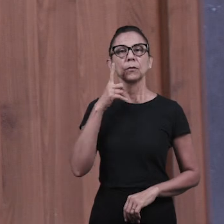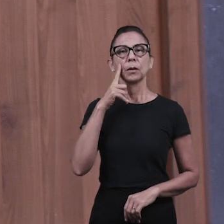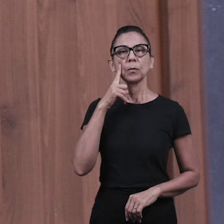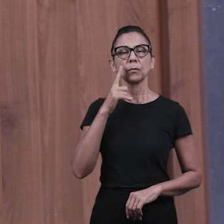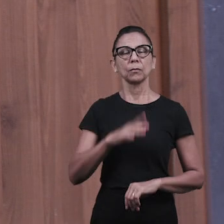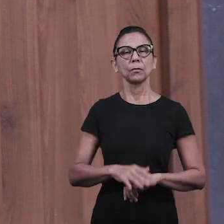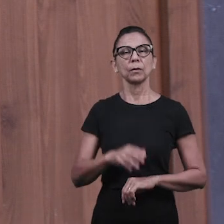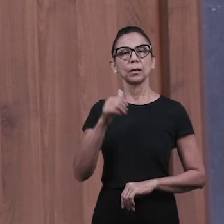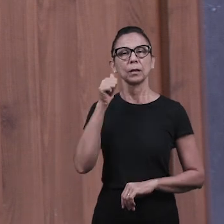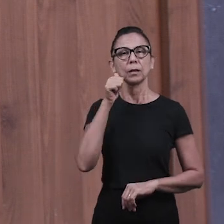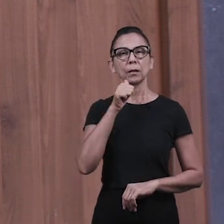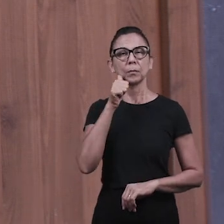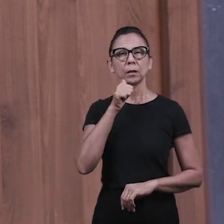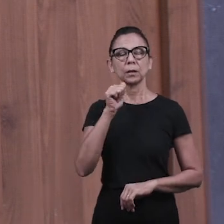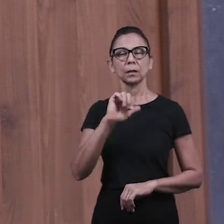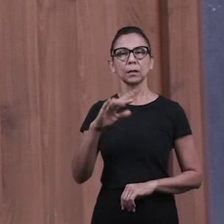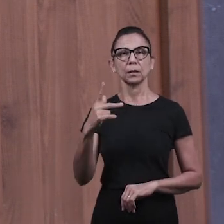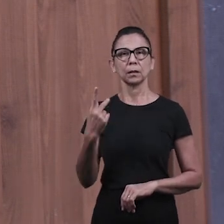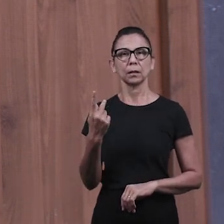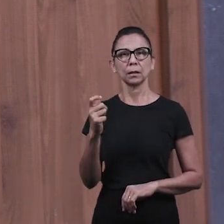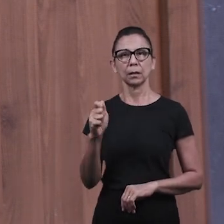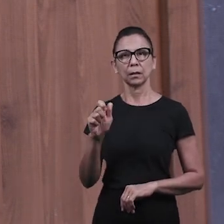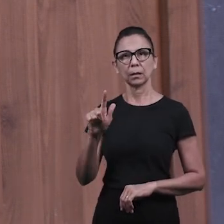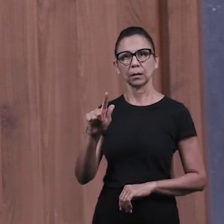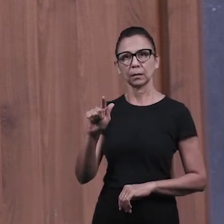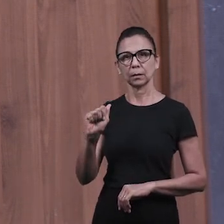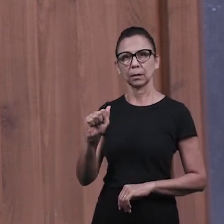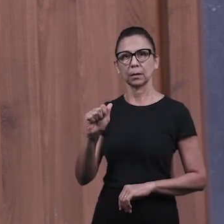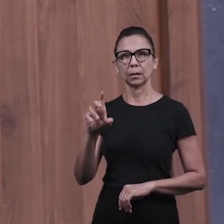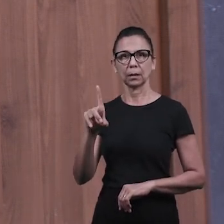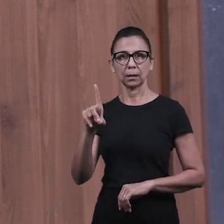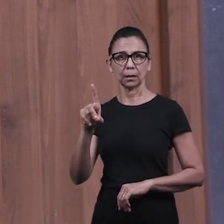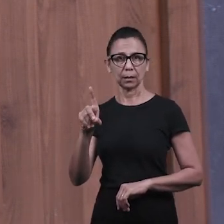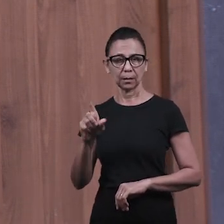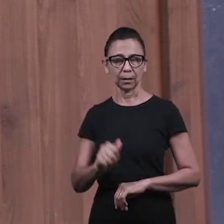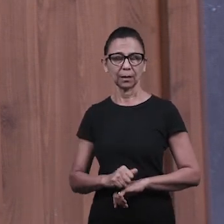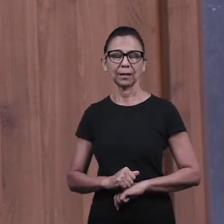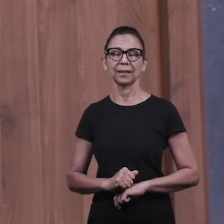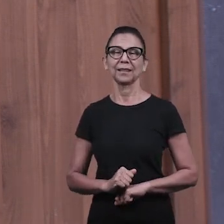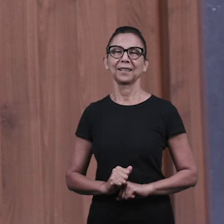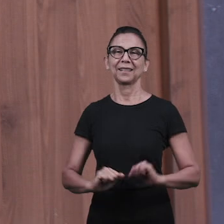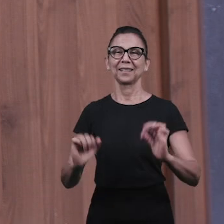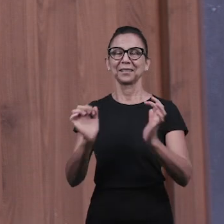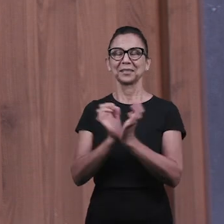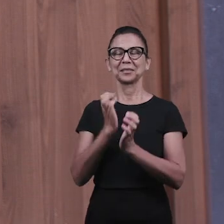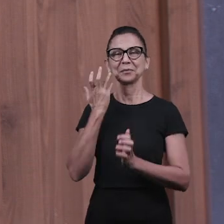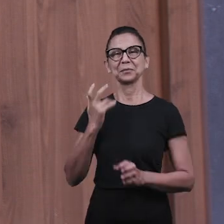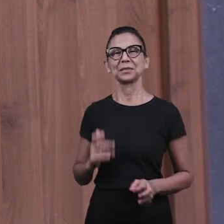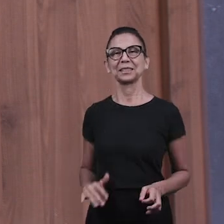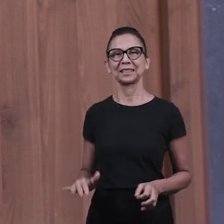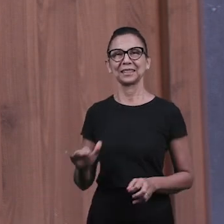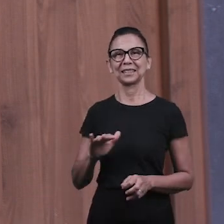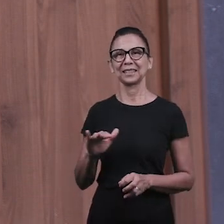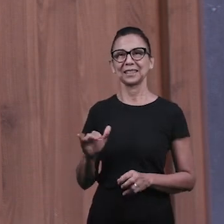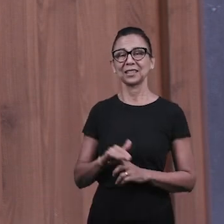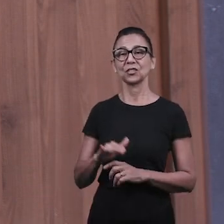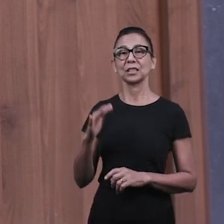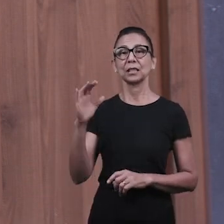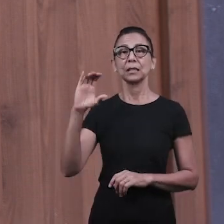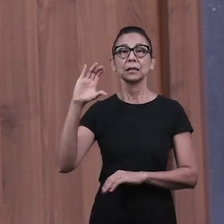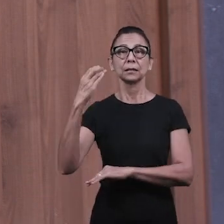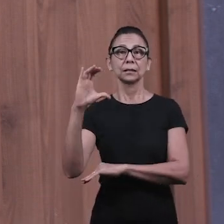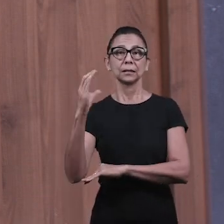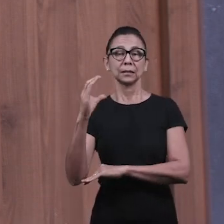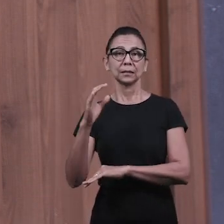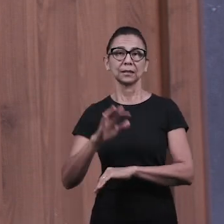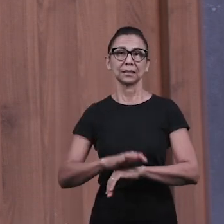A Ágata, ela pertence ao grupo ali de crianças da igreja ali em Cariacica. E depois iremos